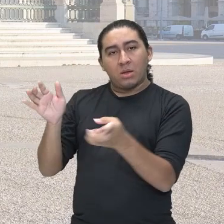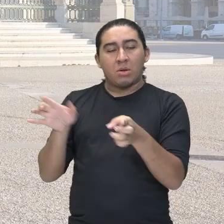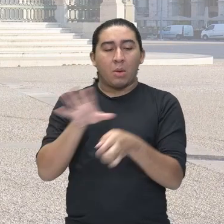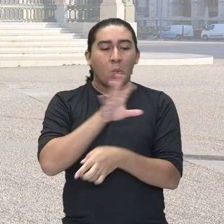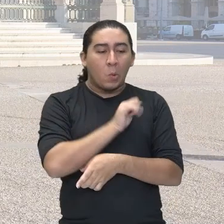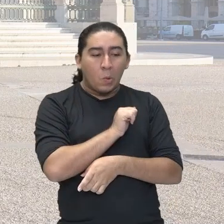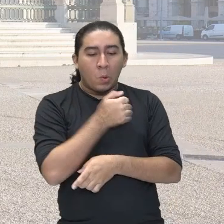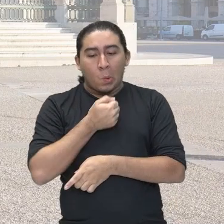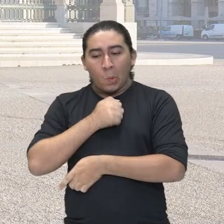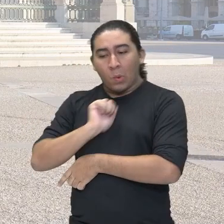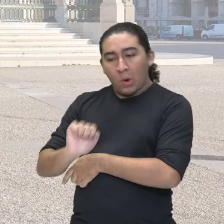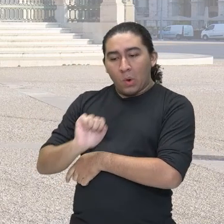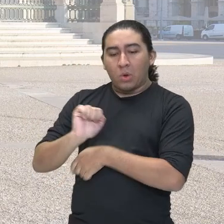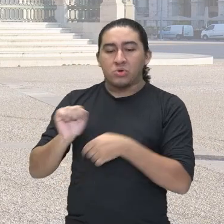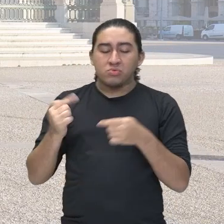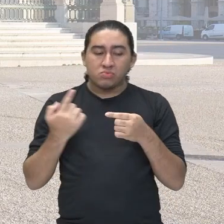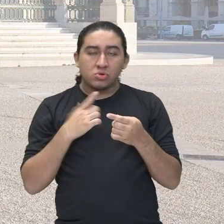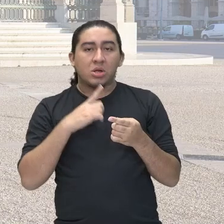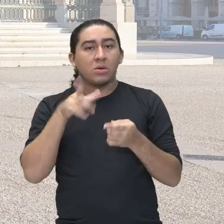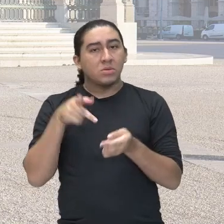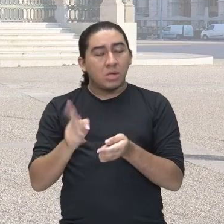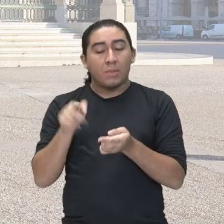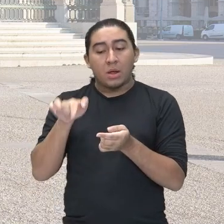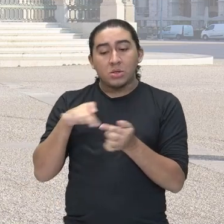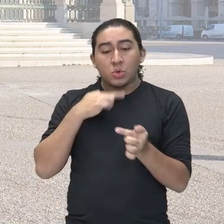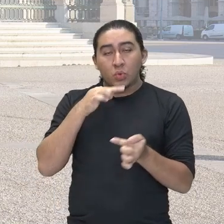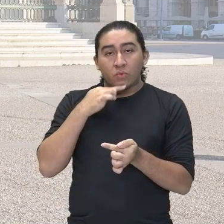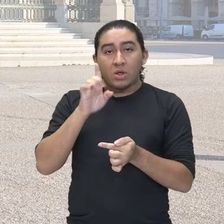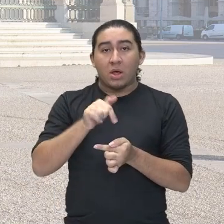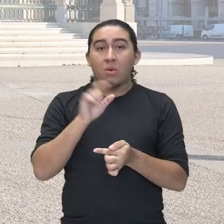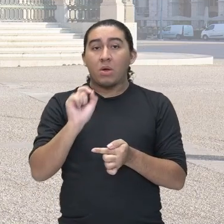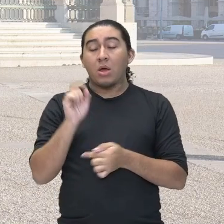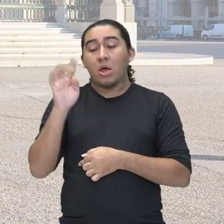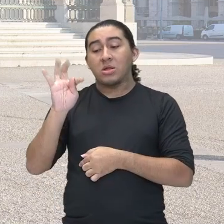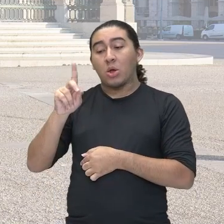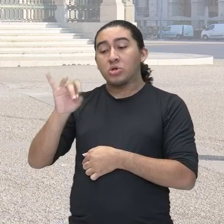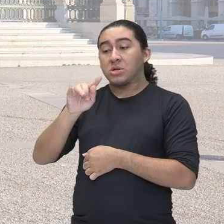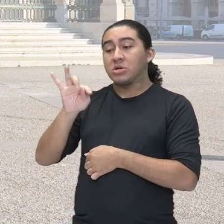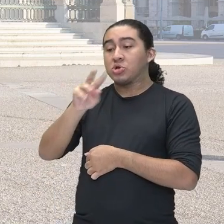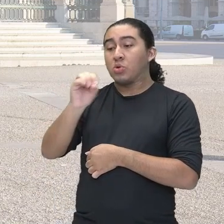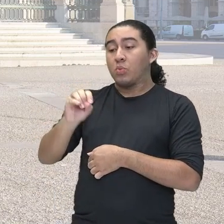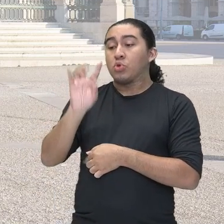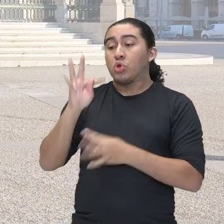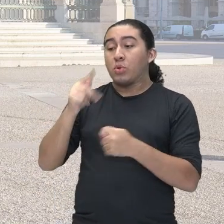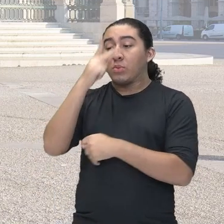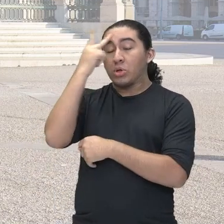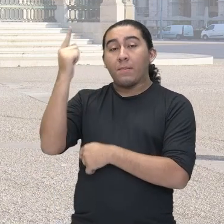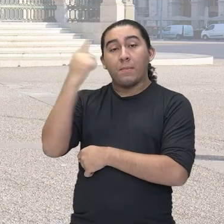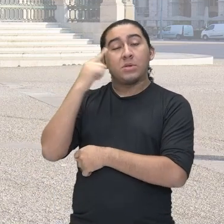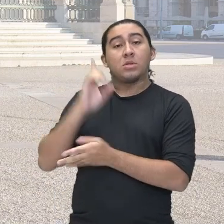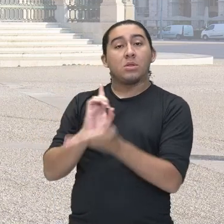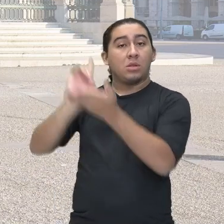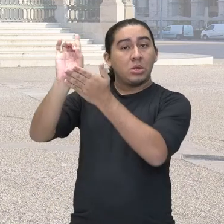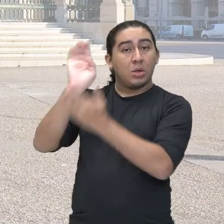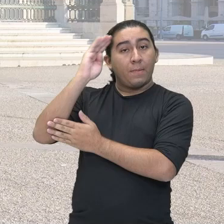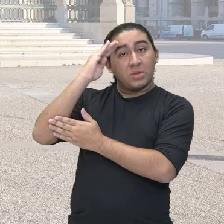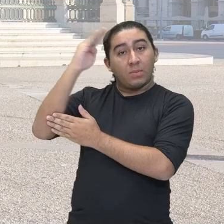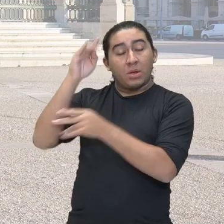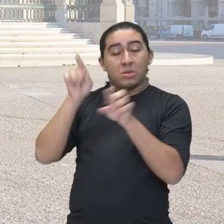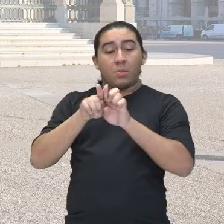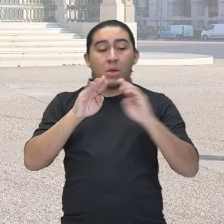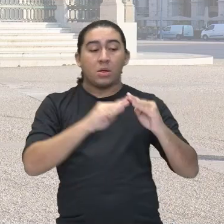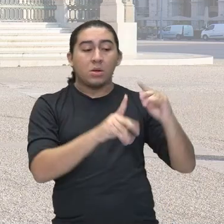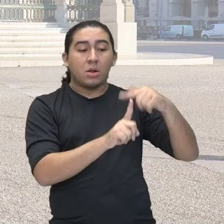isso consequência da questão do teocentrismo, que todos julgavam que Deus era o centro de tudo e a Igreja Católica